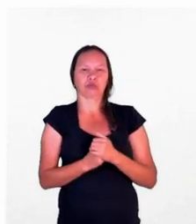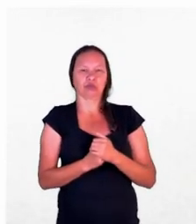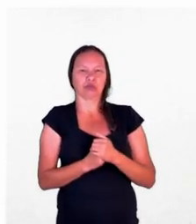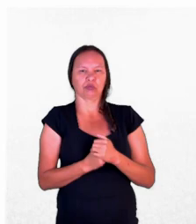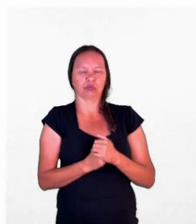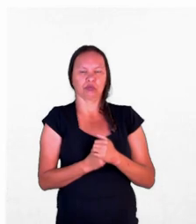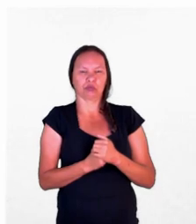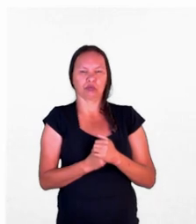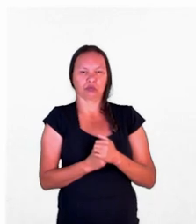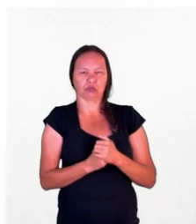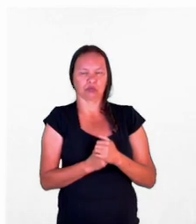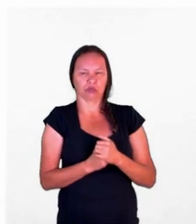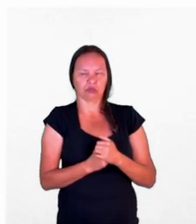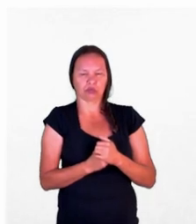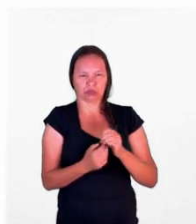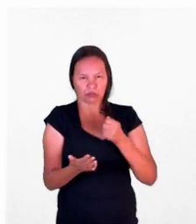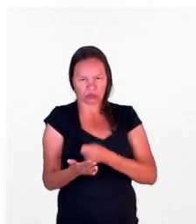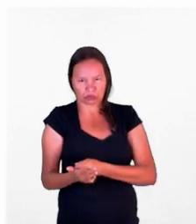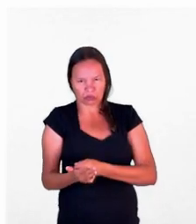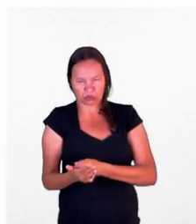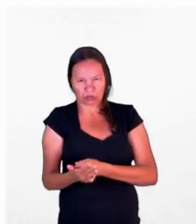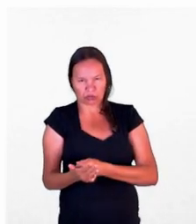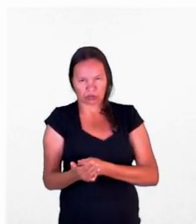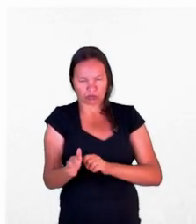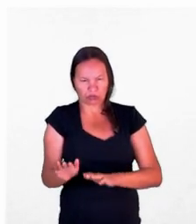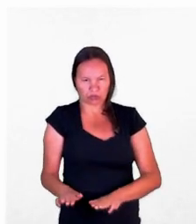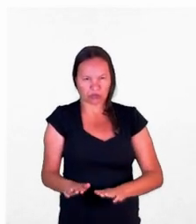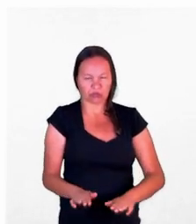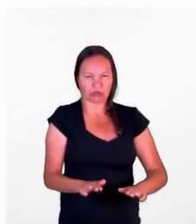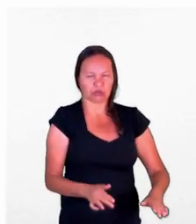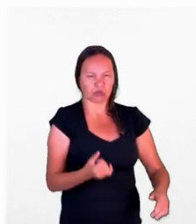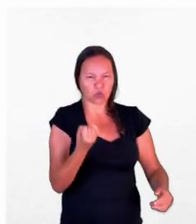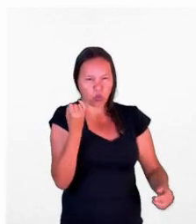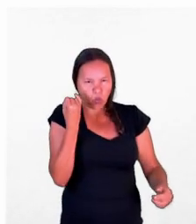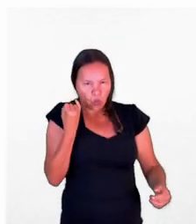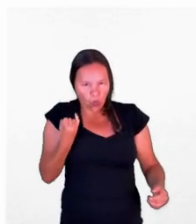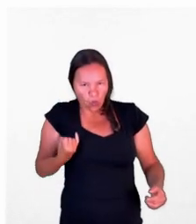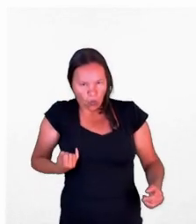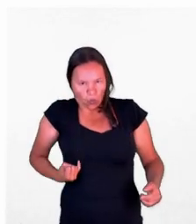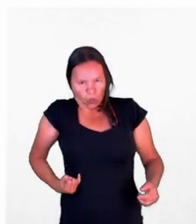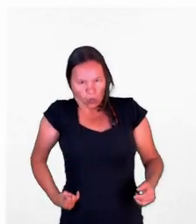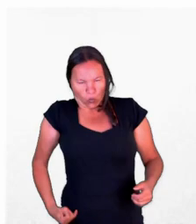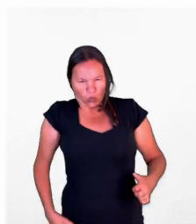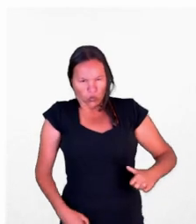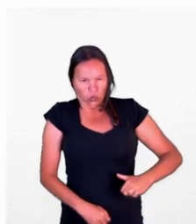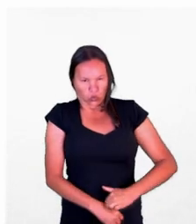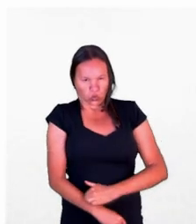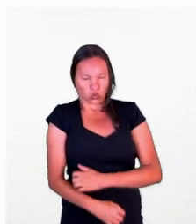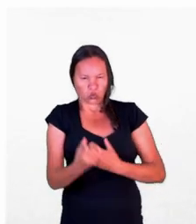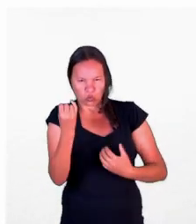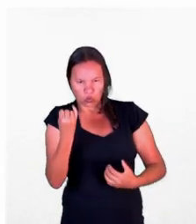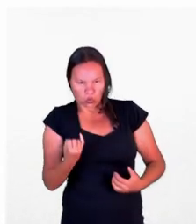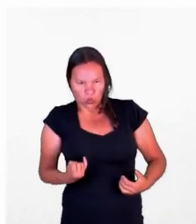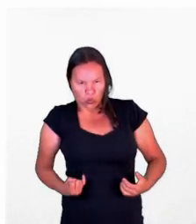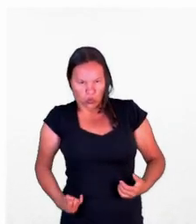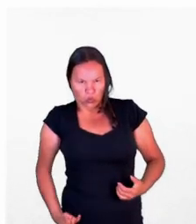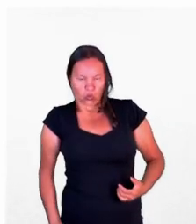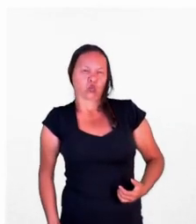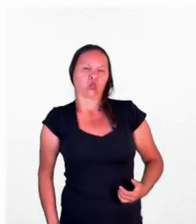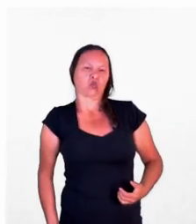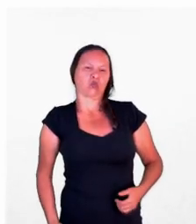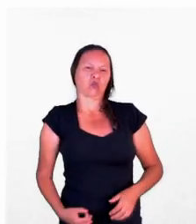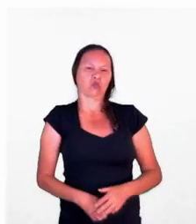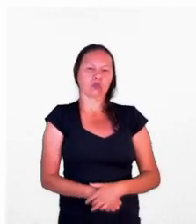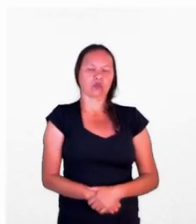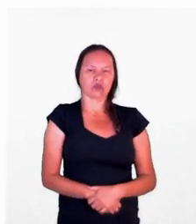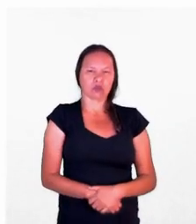eh identificadas com com com desnutrição com baixo peso ou eh sobrepeso